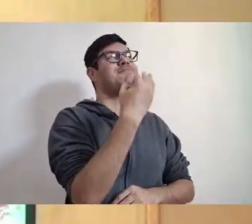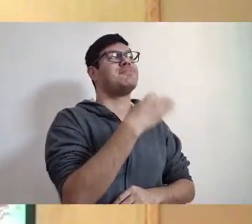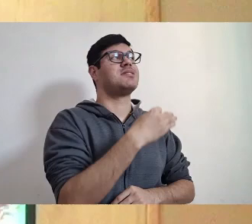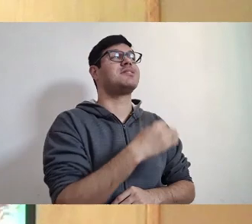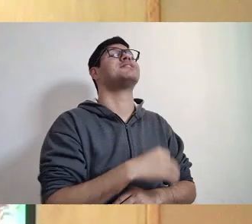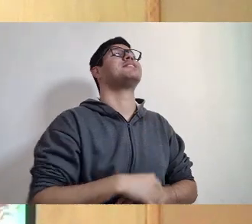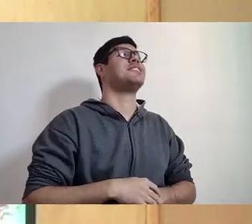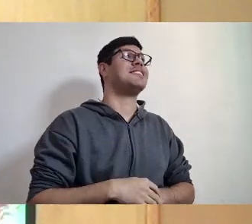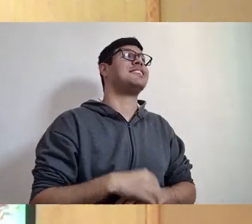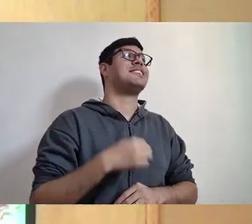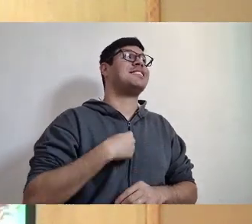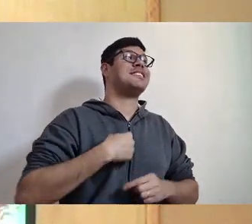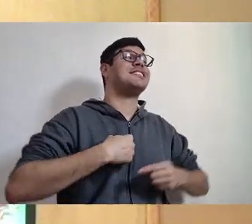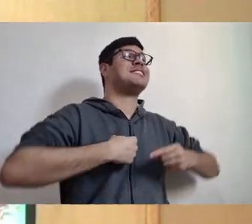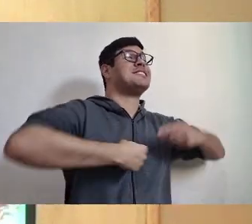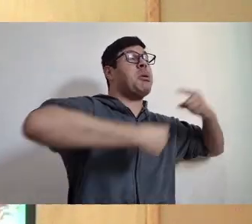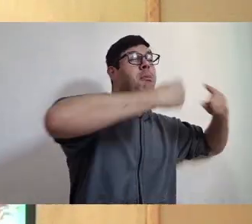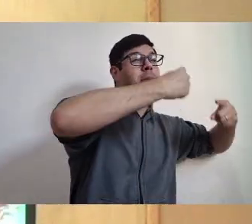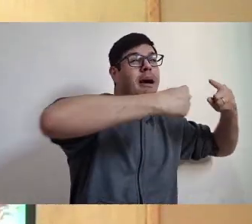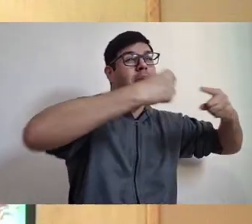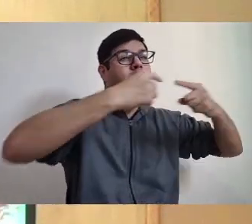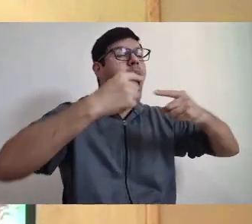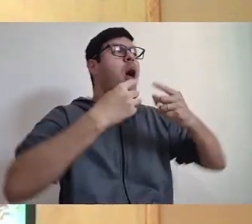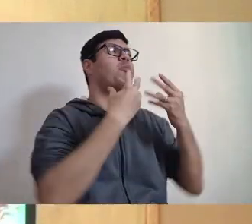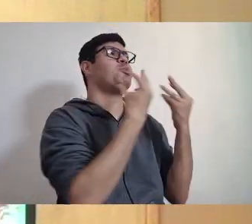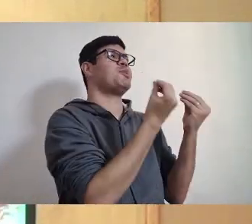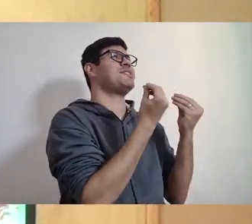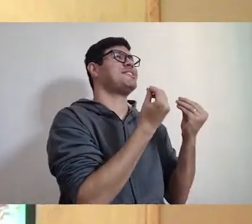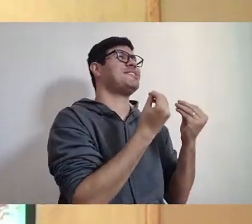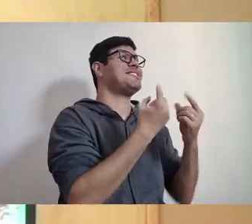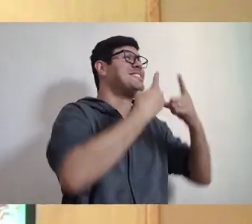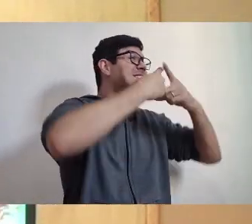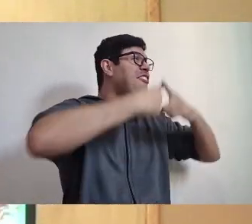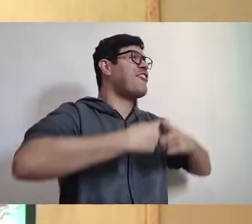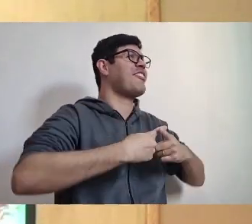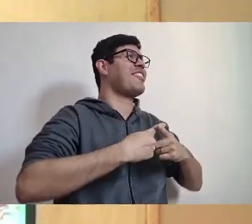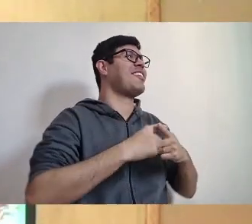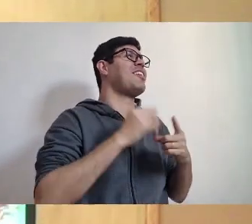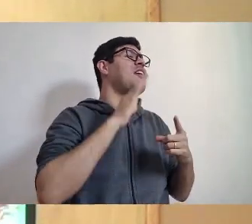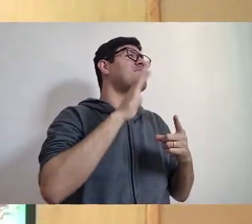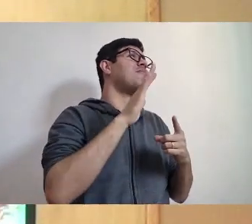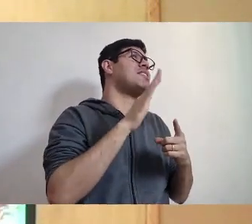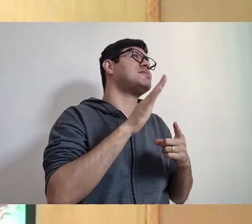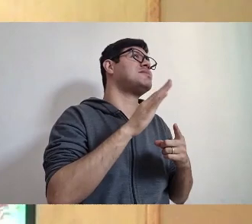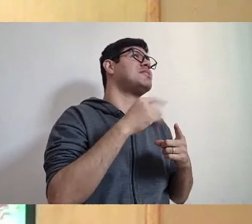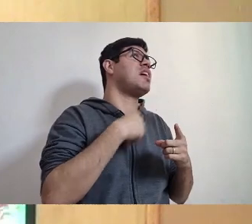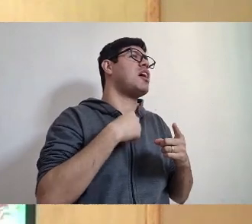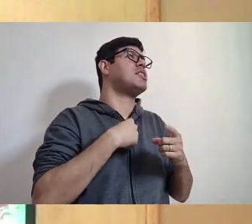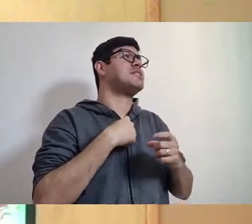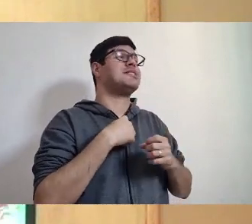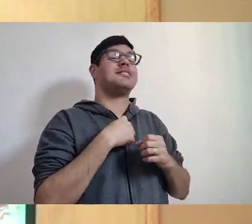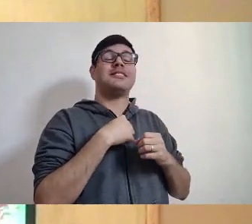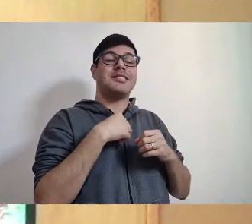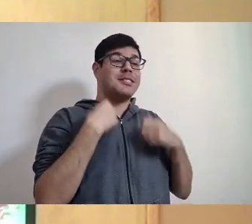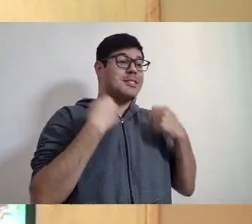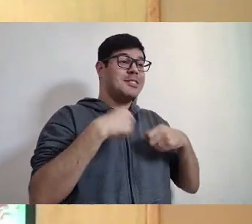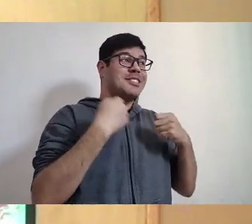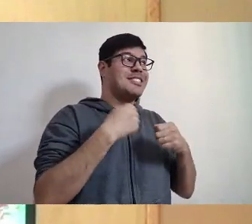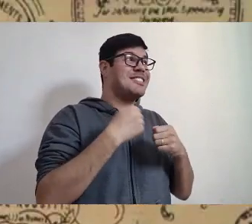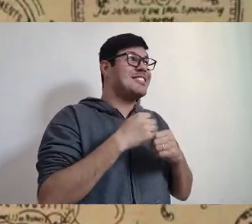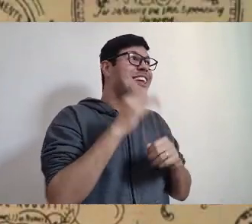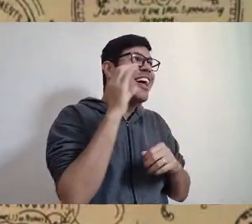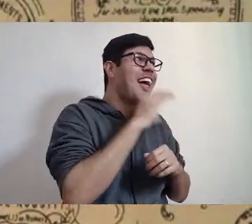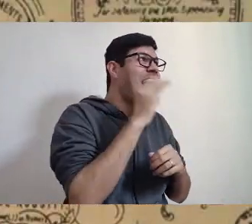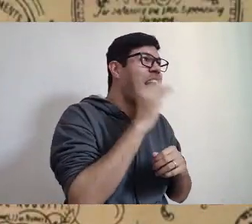na concorrência dessa eleição, eu pensava, eu não posso ter menos que 500 votos, senão vai ficar ruim para mim. Então deixa eu correr para não passar